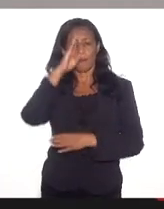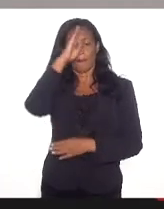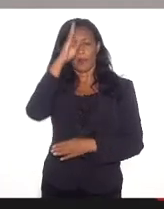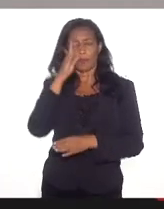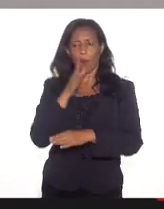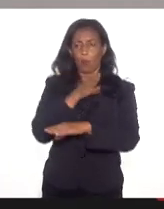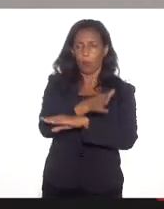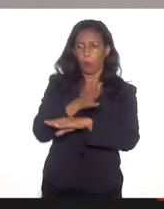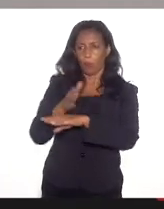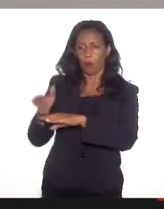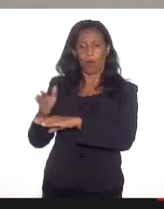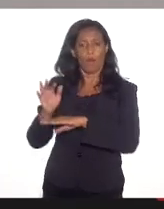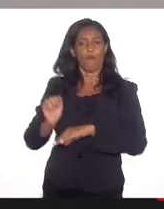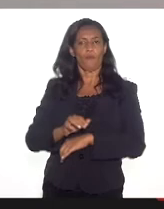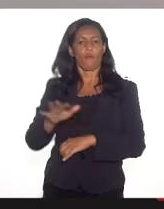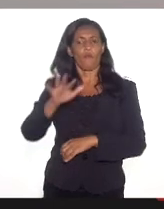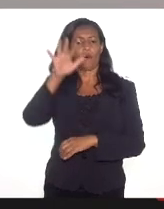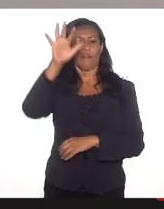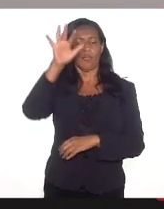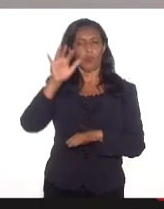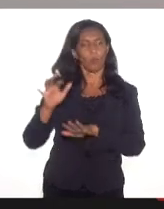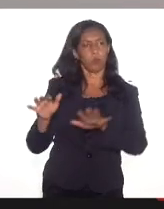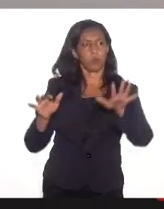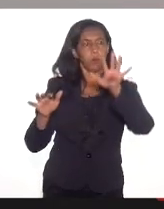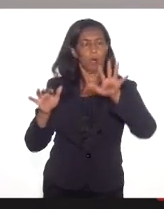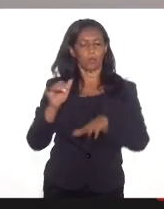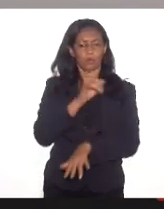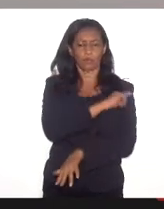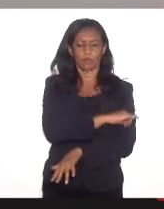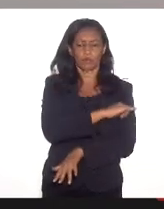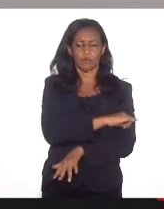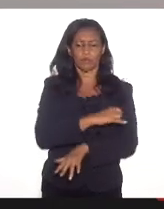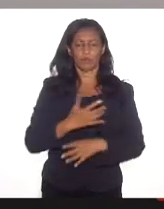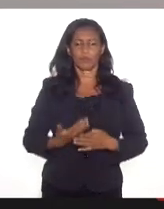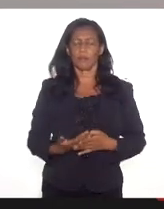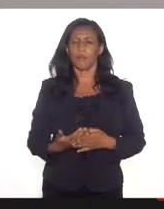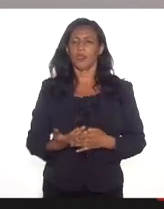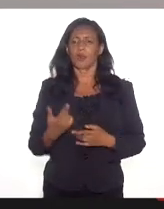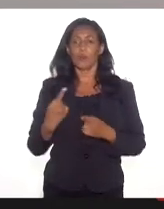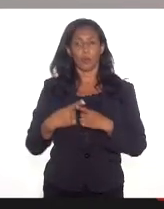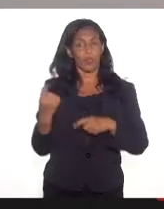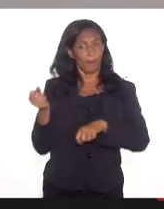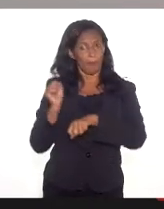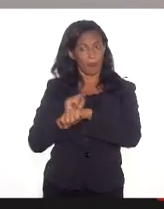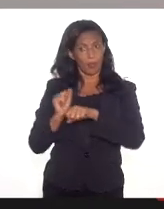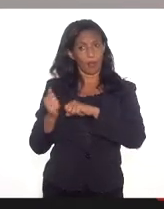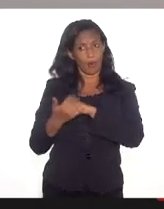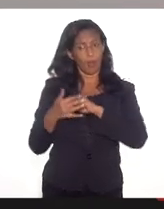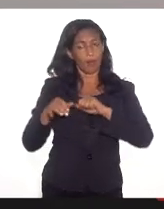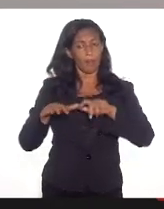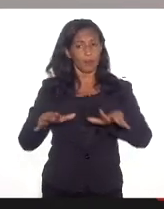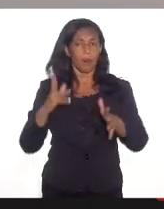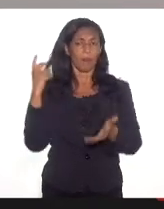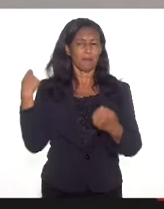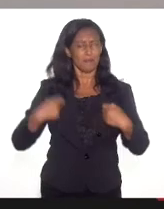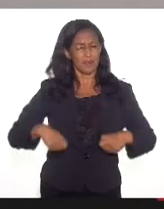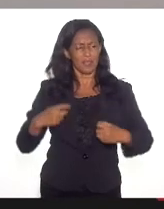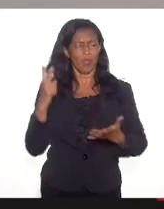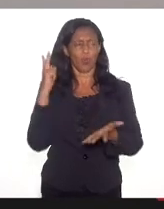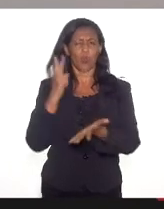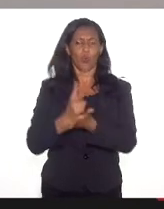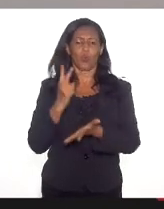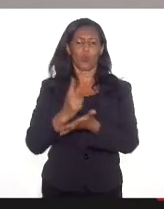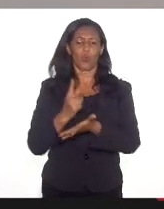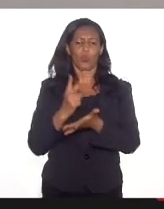favelas do estado do Rio de Janeiro os 10 maiores complexos de favelas paralisou com a pandemia mas isso devia continuar Flávia Oliveira por exemplo